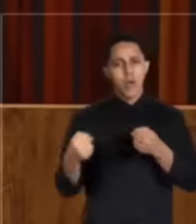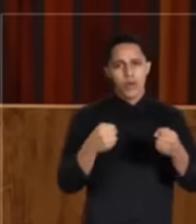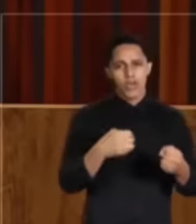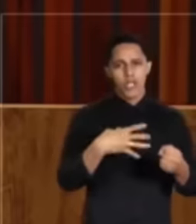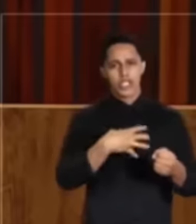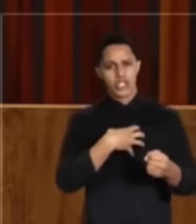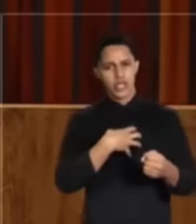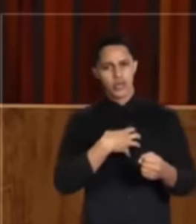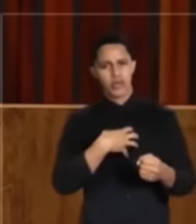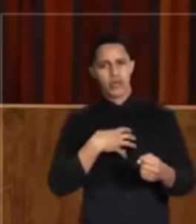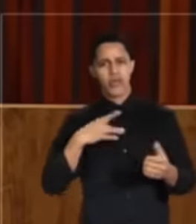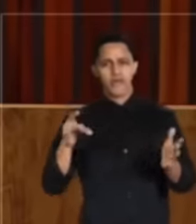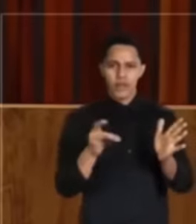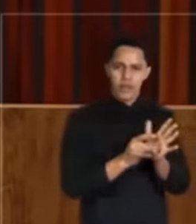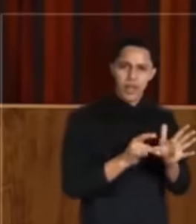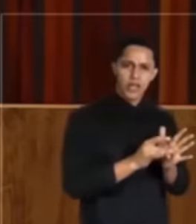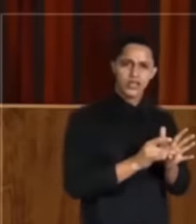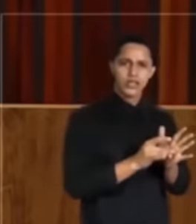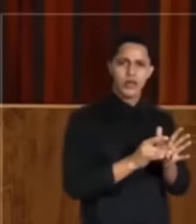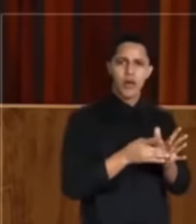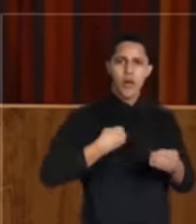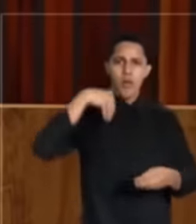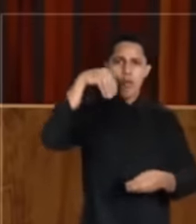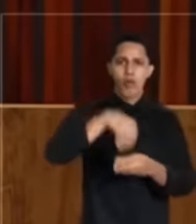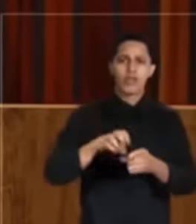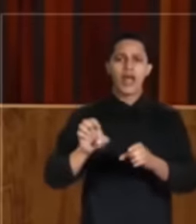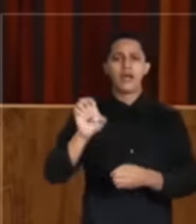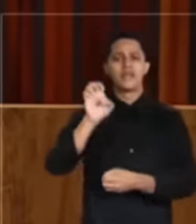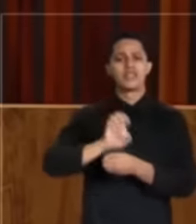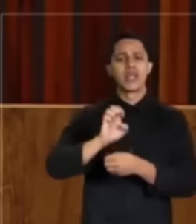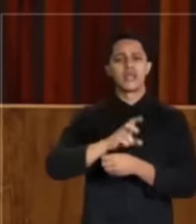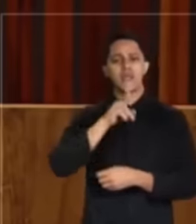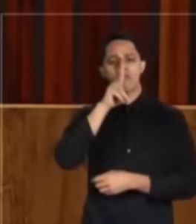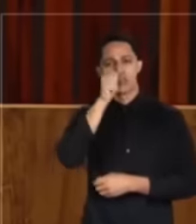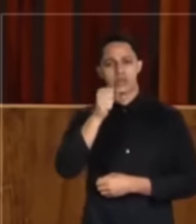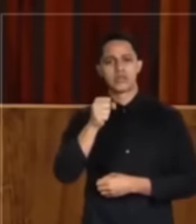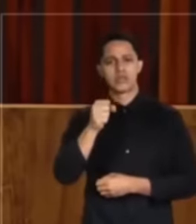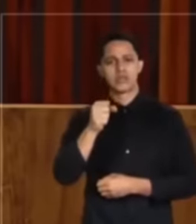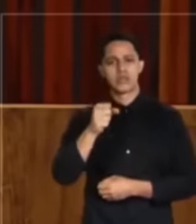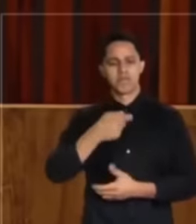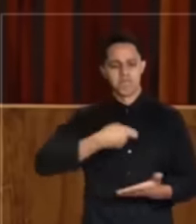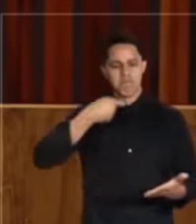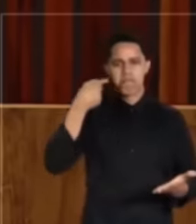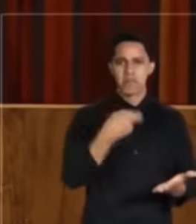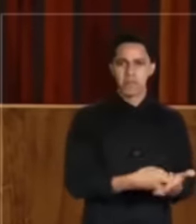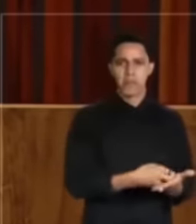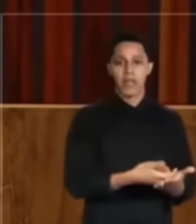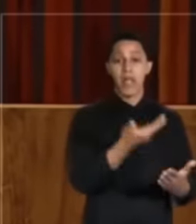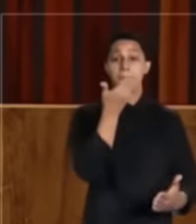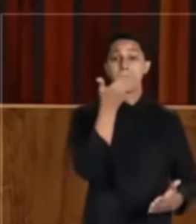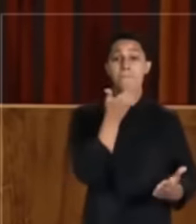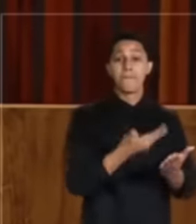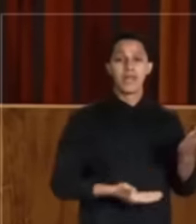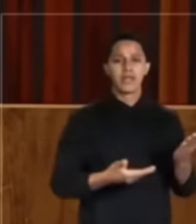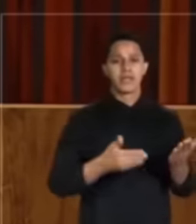colocou esse sujeito lá para fazer o que ele está fazendo continuar o trabalho de Aras a